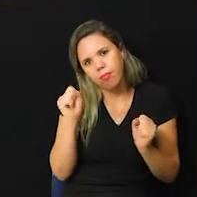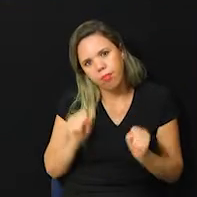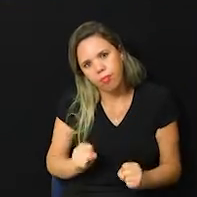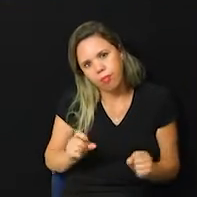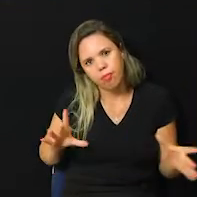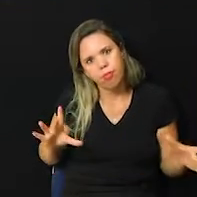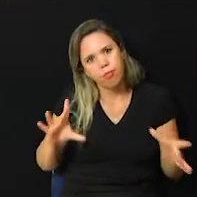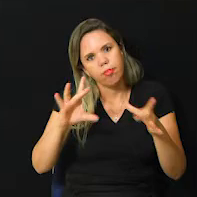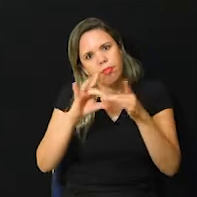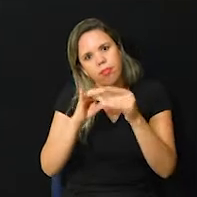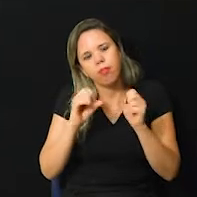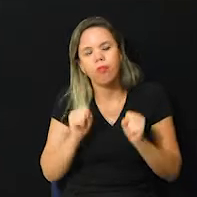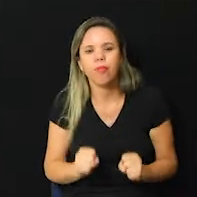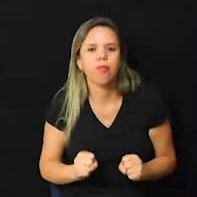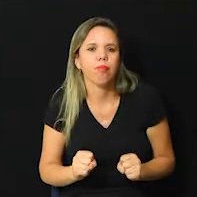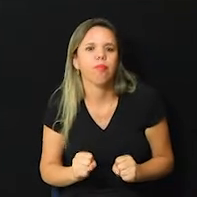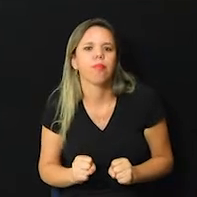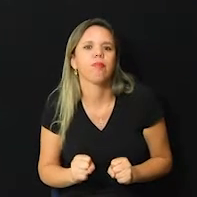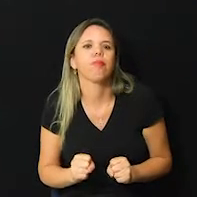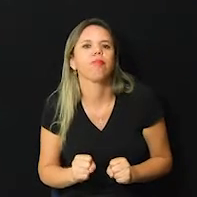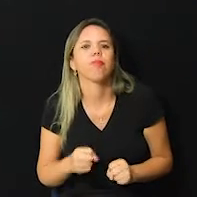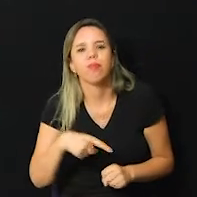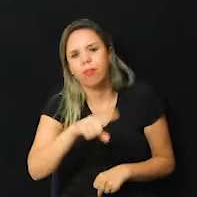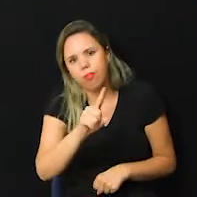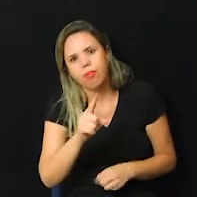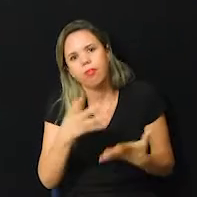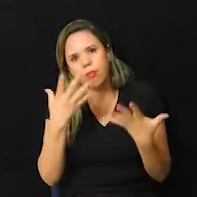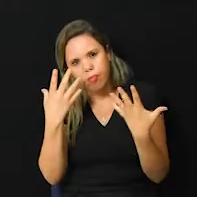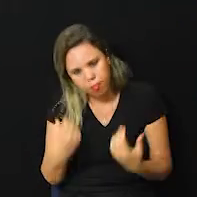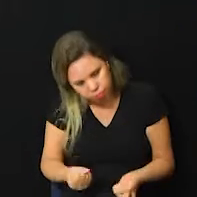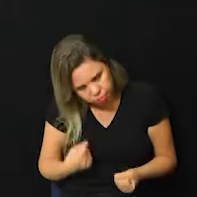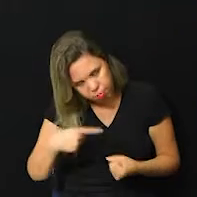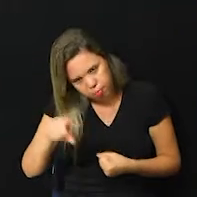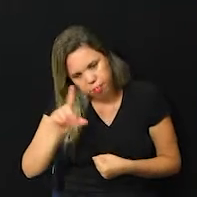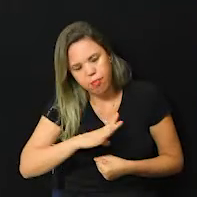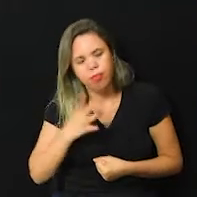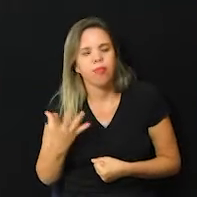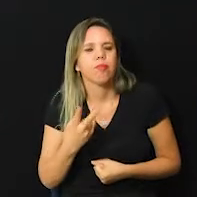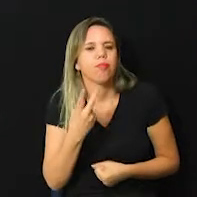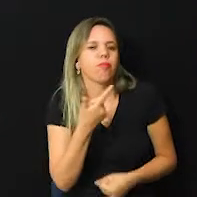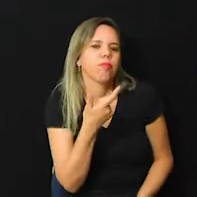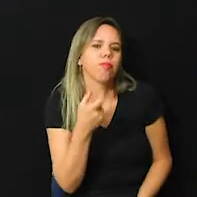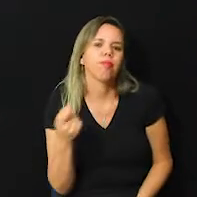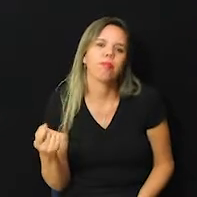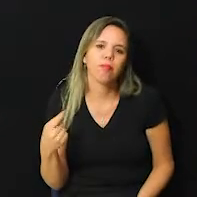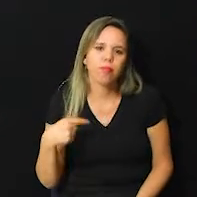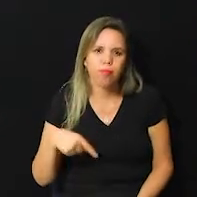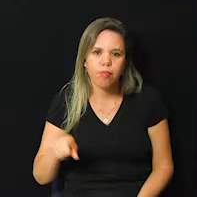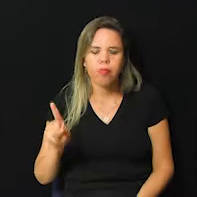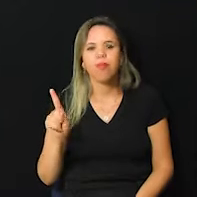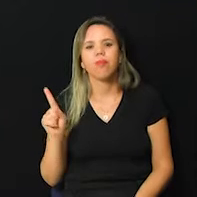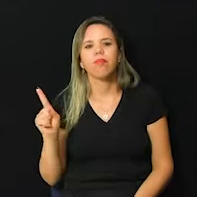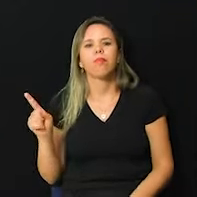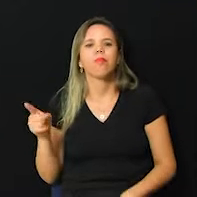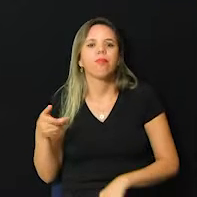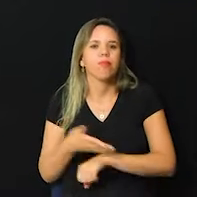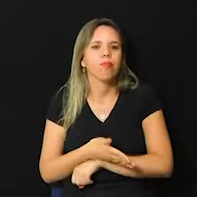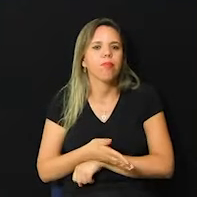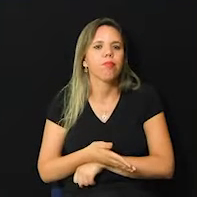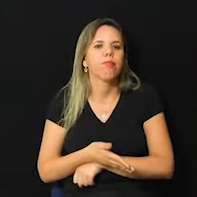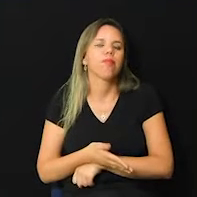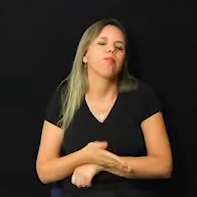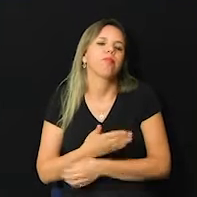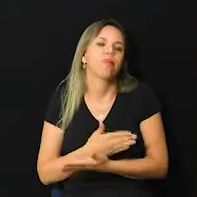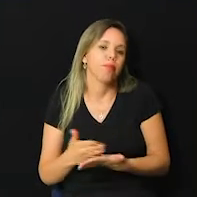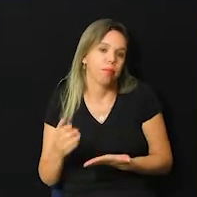une tudo isso foi bom eu vou me jogar aí 1/2020 bem entrada no processo